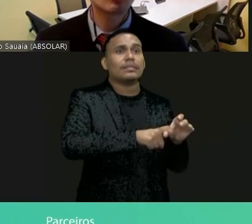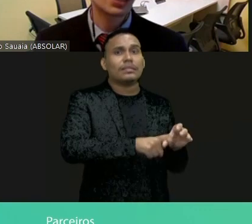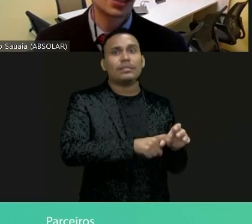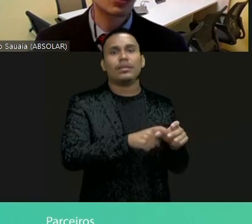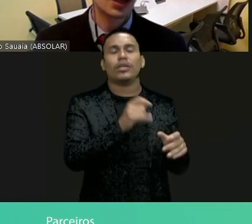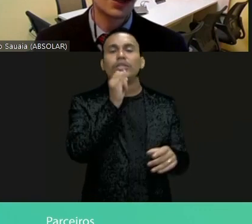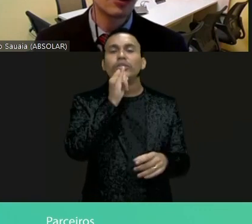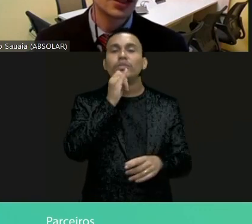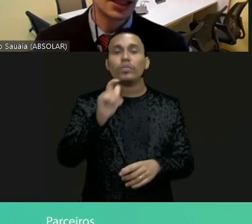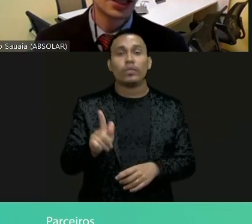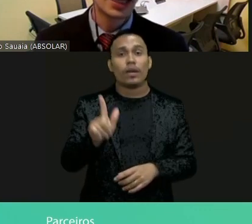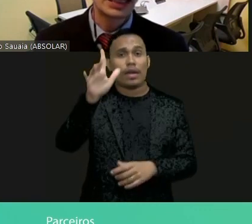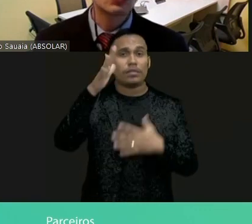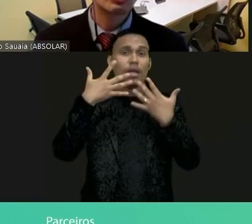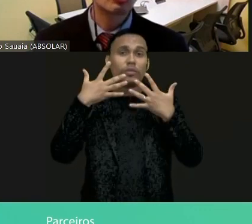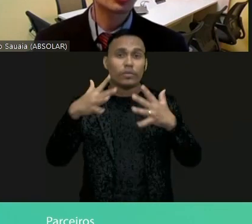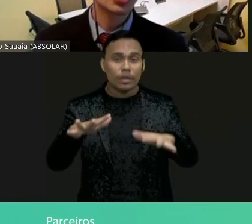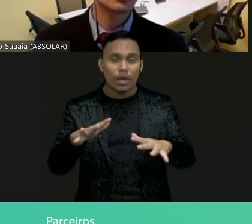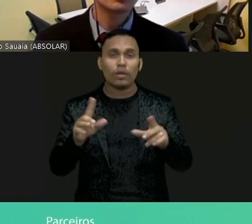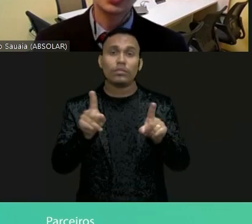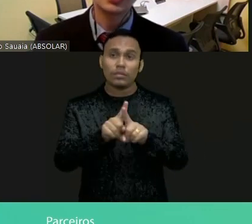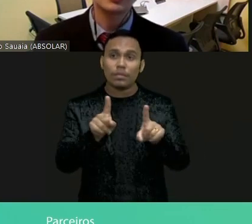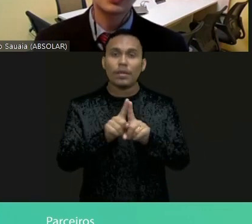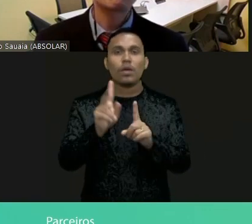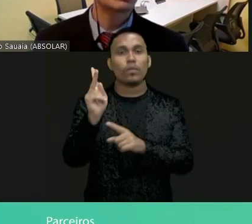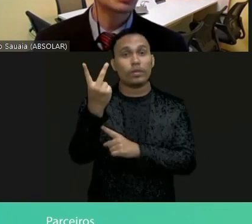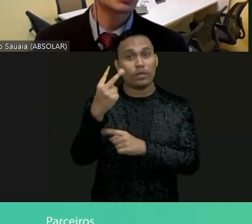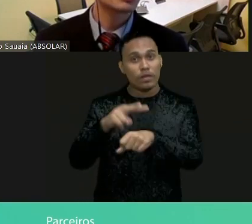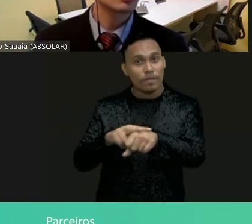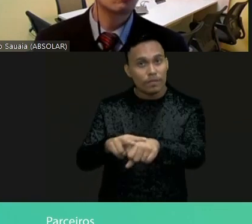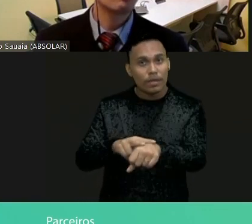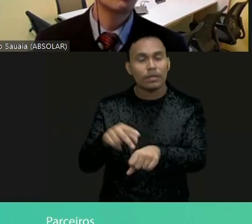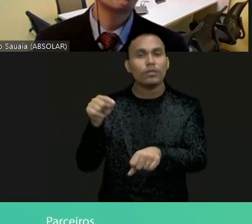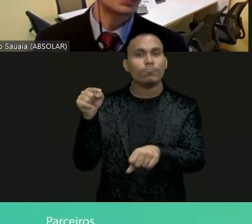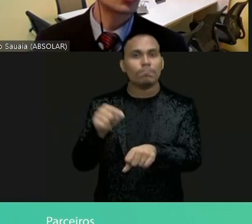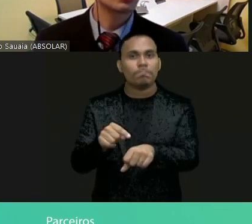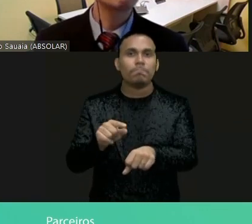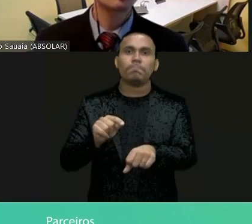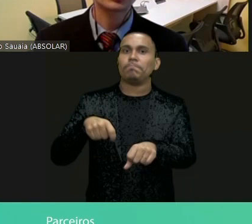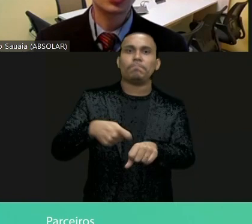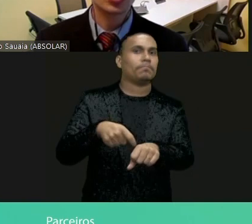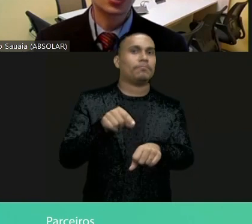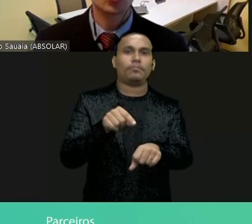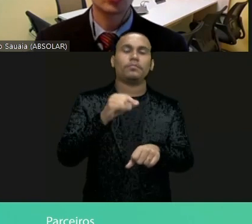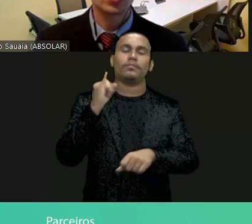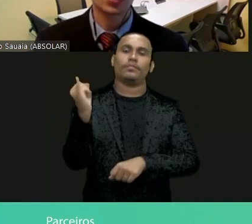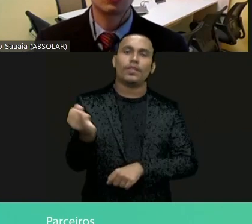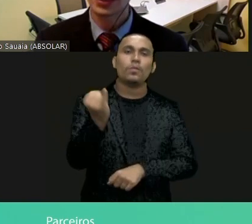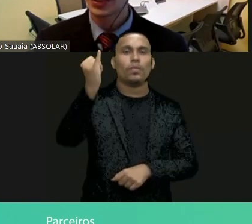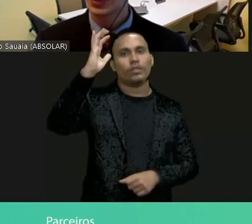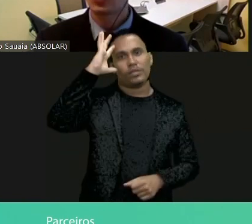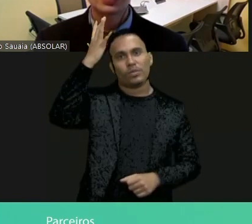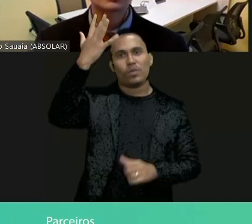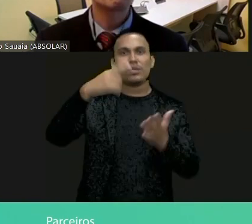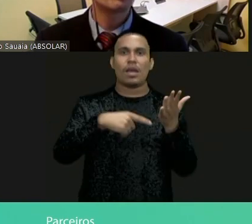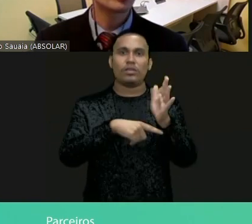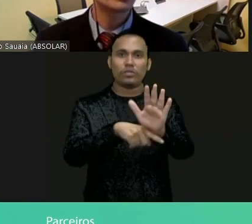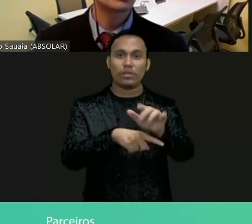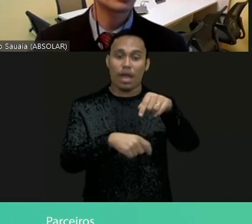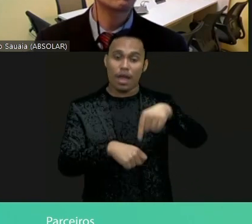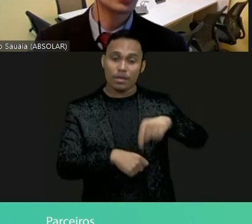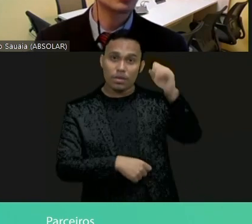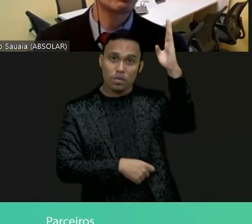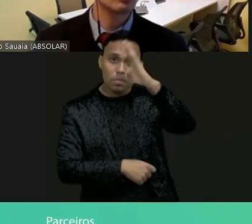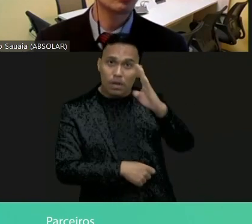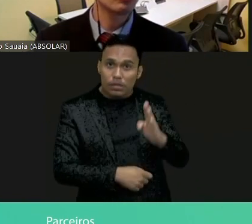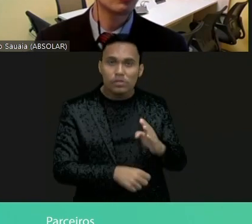como o gás natural, né? E o hidrogênio, ele aparece como parte importante da solução, né? E o Brasil pode ser